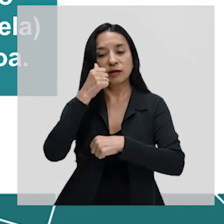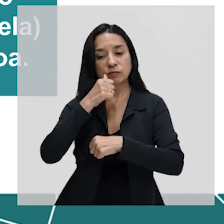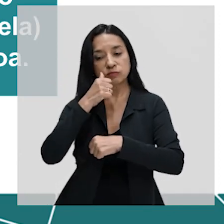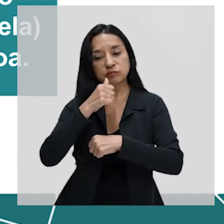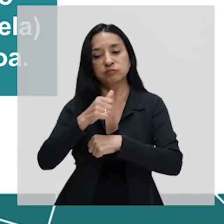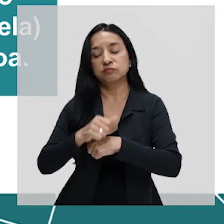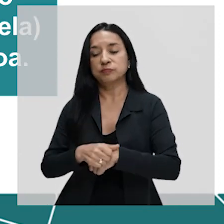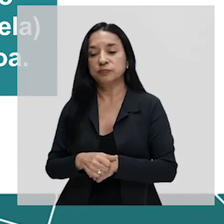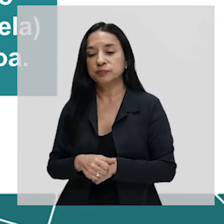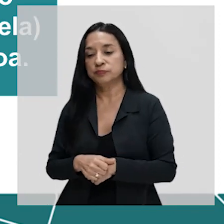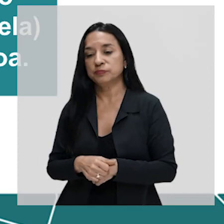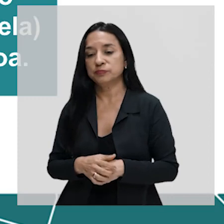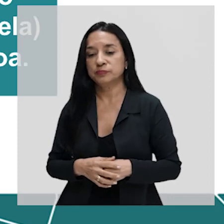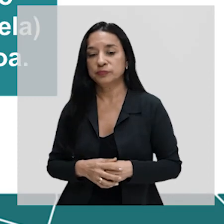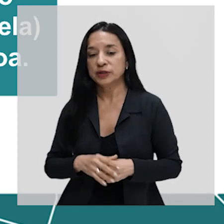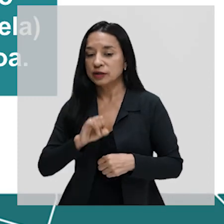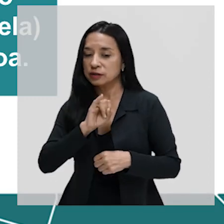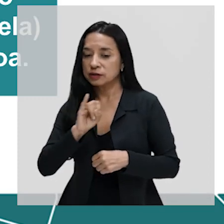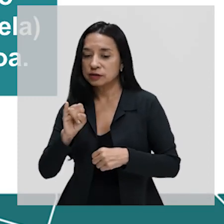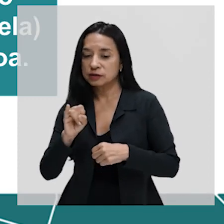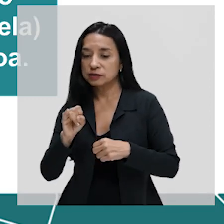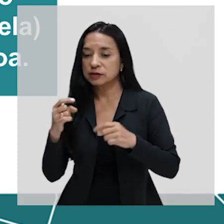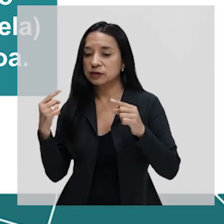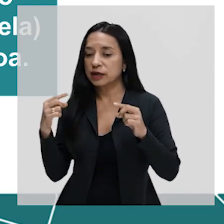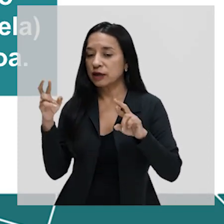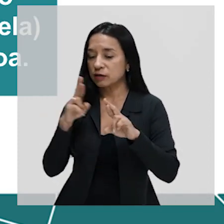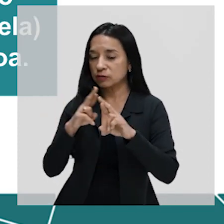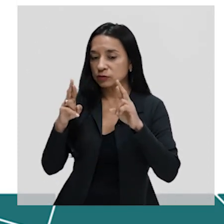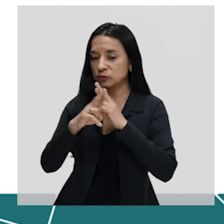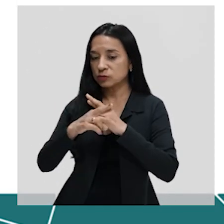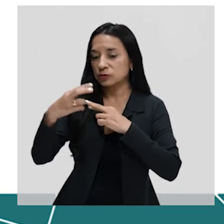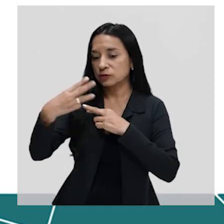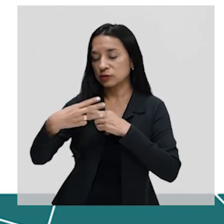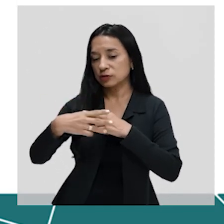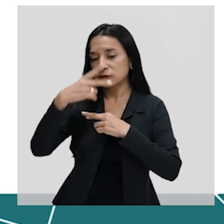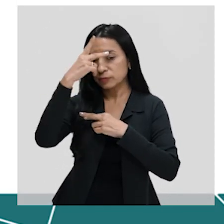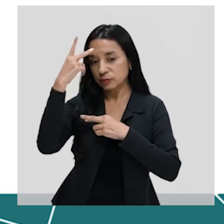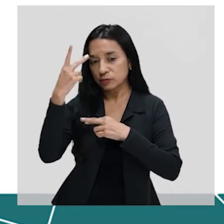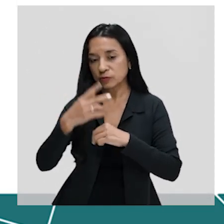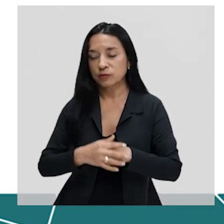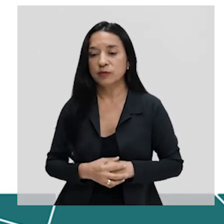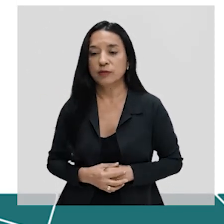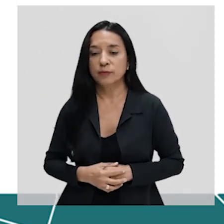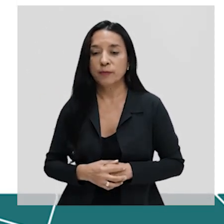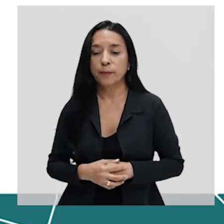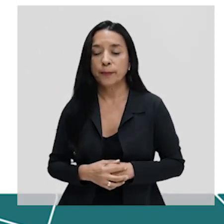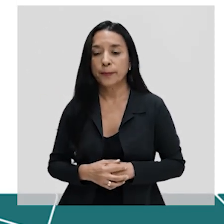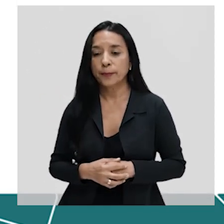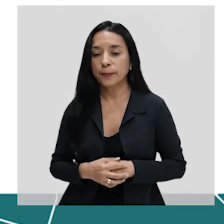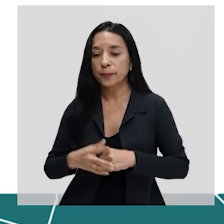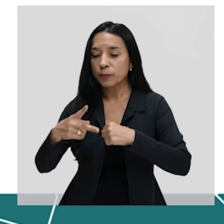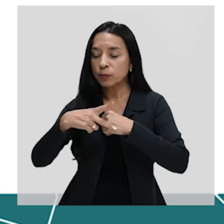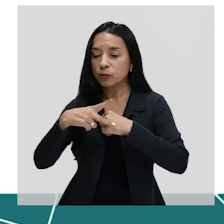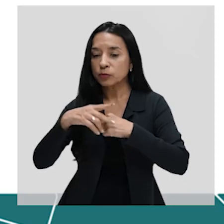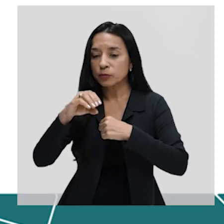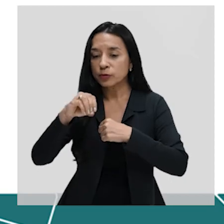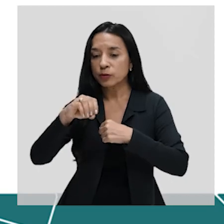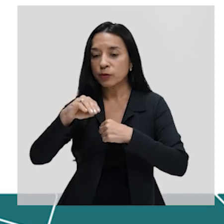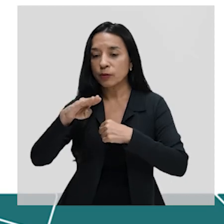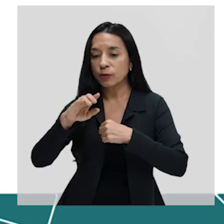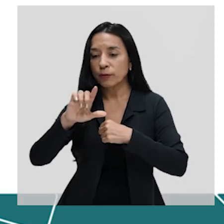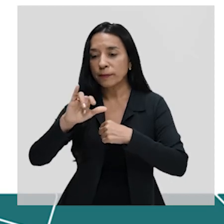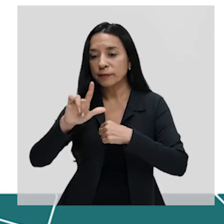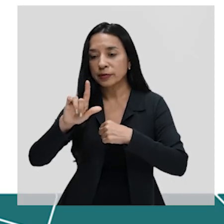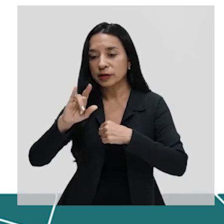pessoa, tá bom? Ótimo. Que é o pronome oblíquo, se. Pronome oblíquo átono, tá